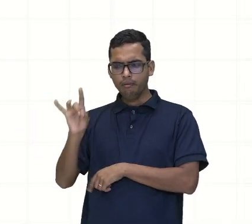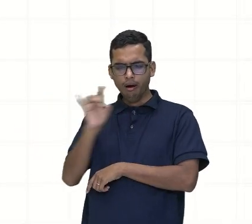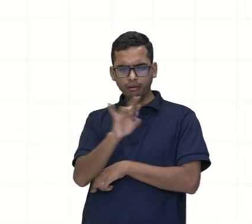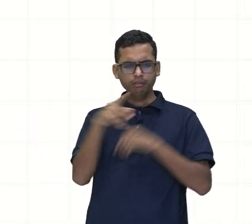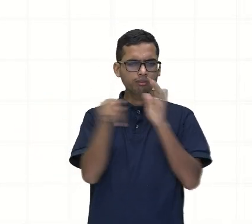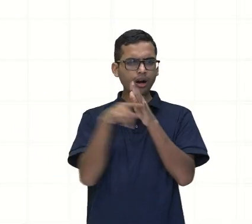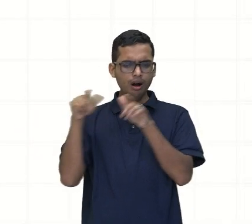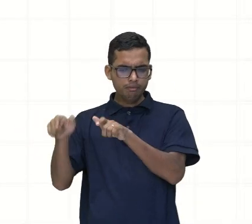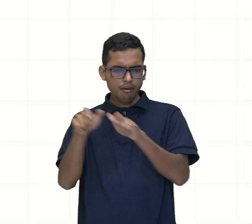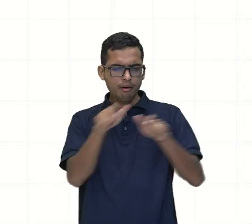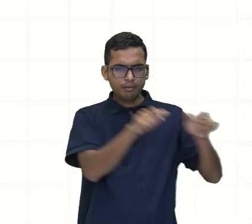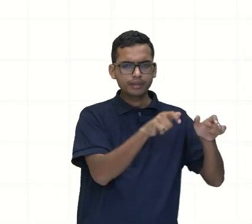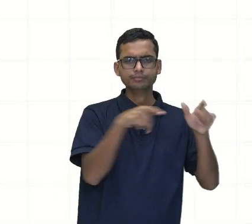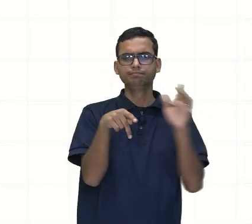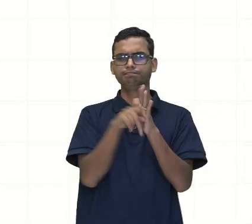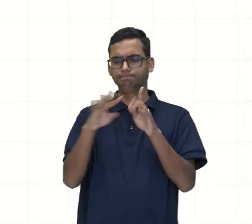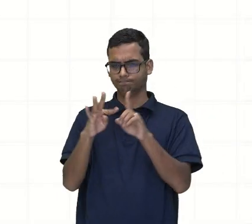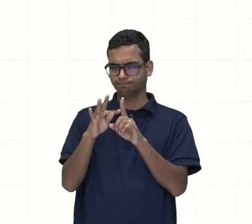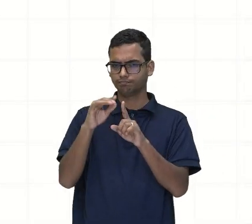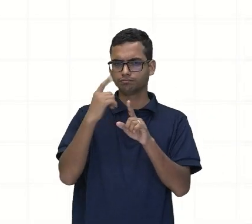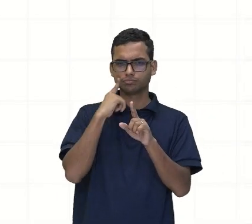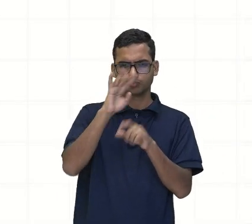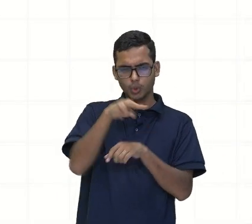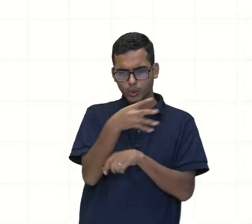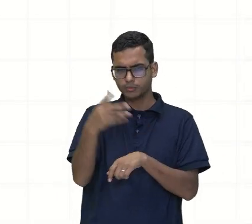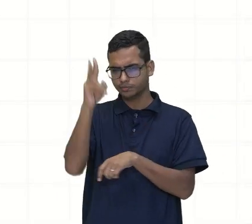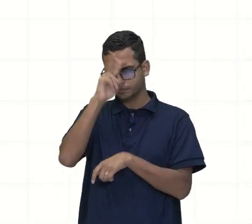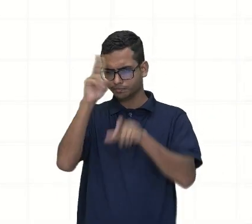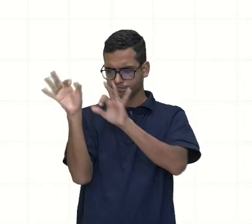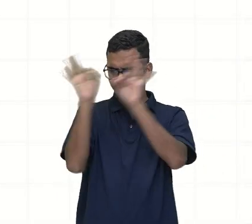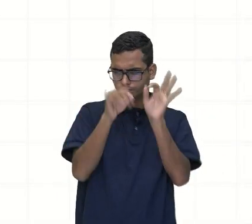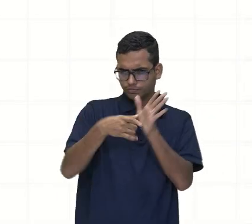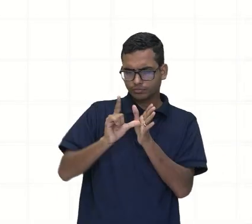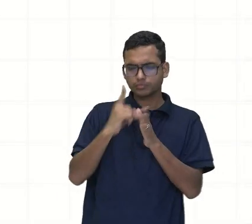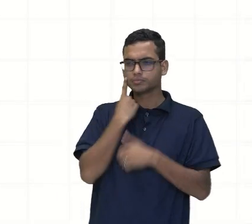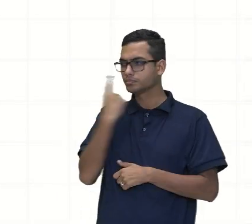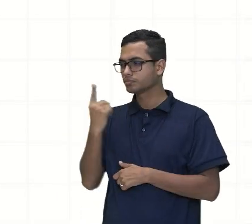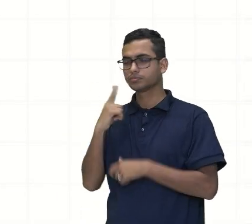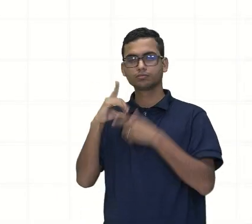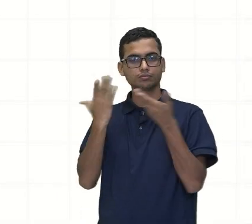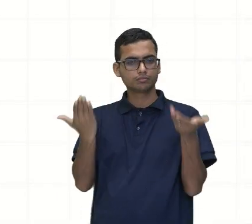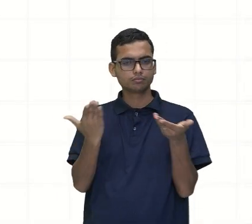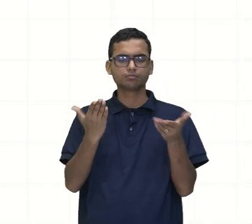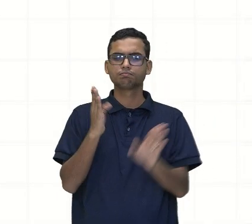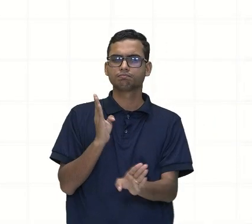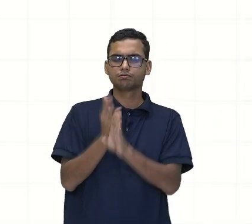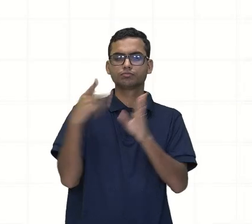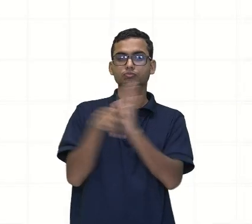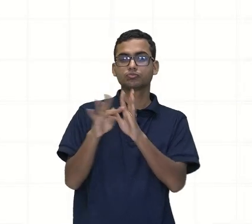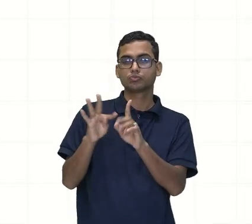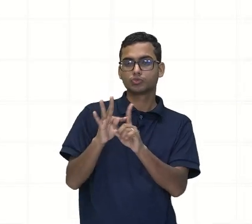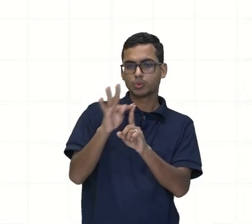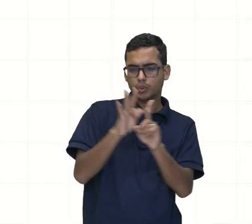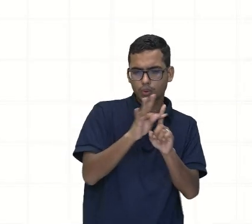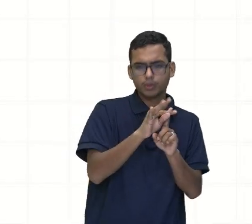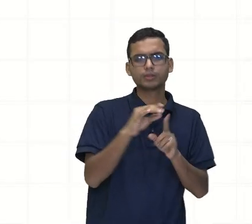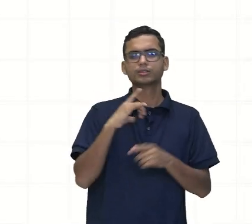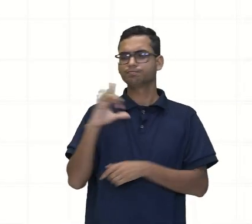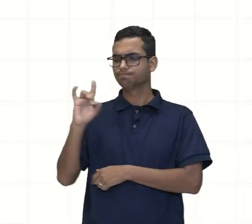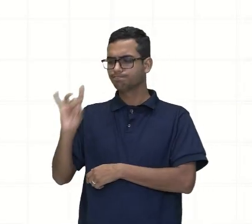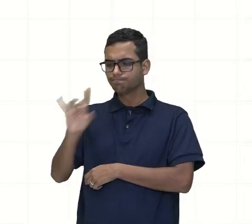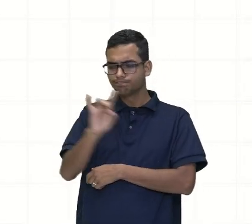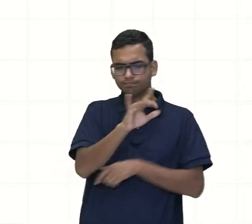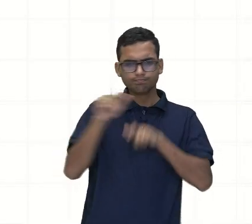das cidades da tabela. Então, o que que a gente vai fazer? A gente vai identificar a temperatura de cada uma